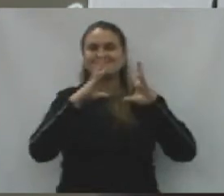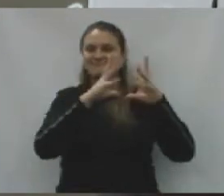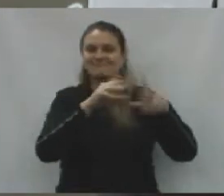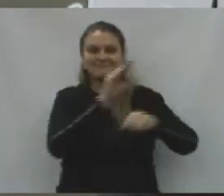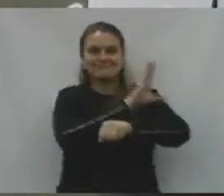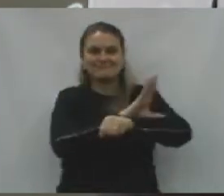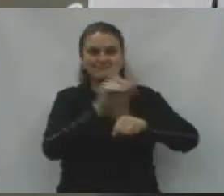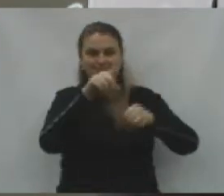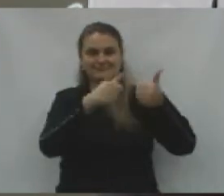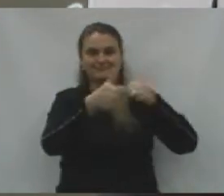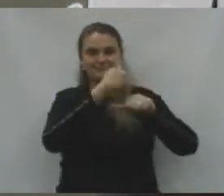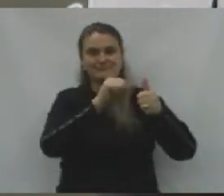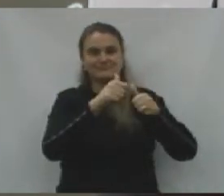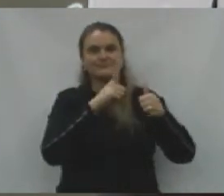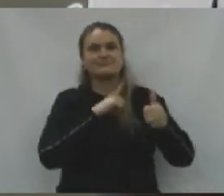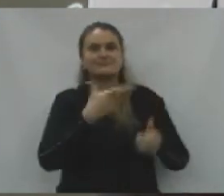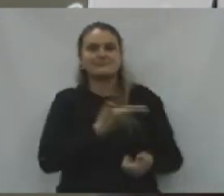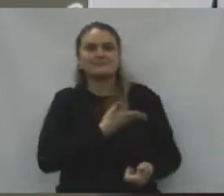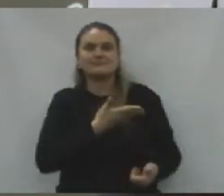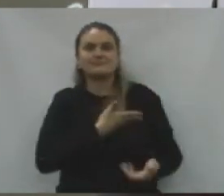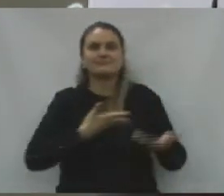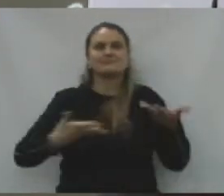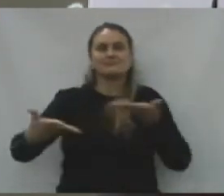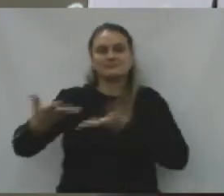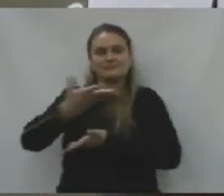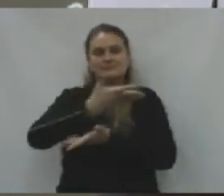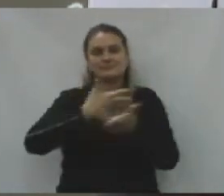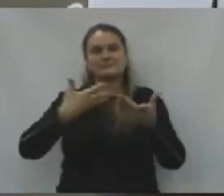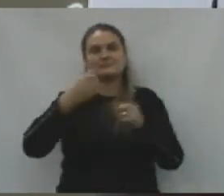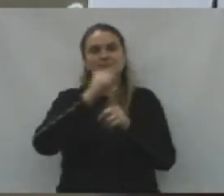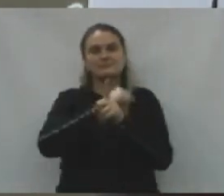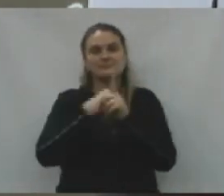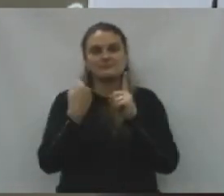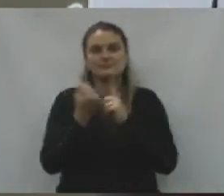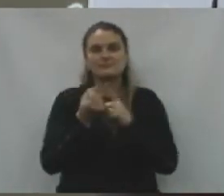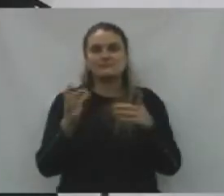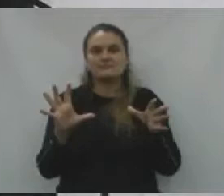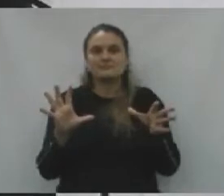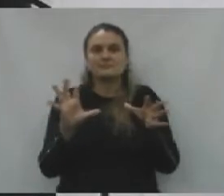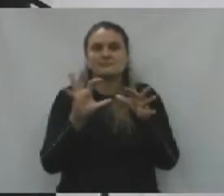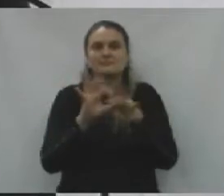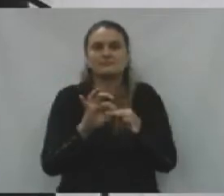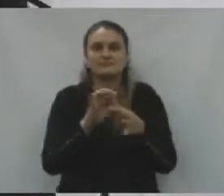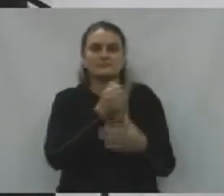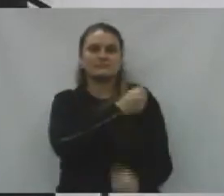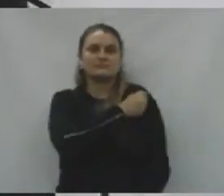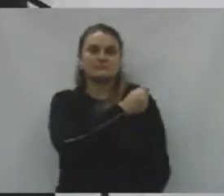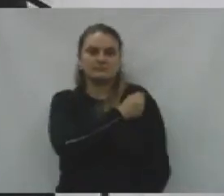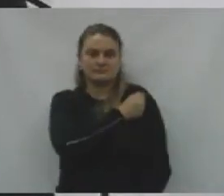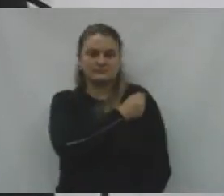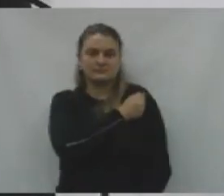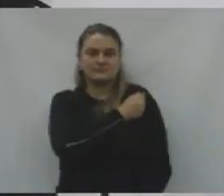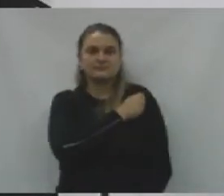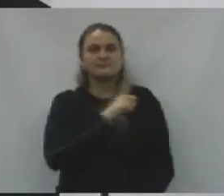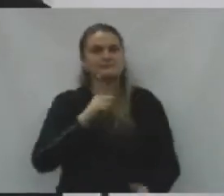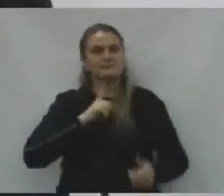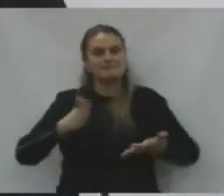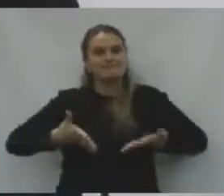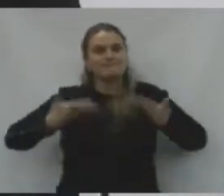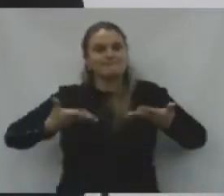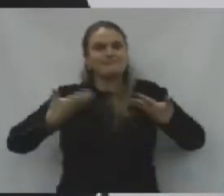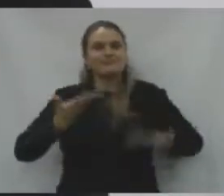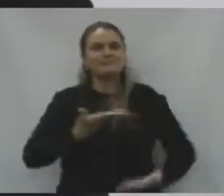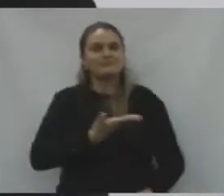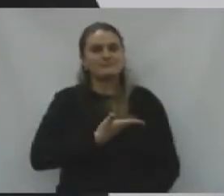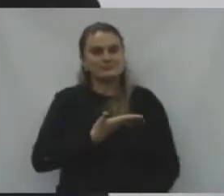o curso é avaliado. Isso confraterniza, socializa e une cada vez mais os acadêmicos.